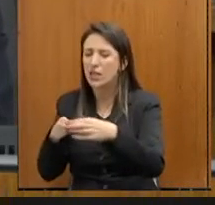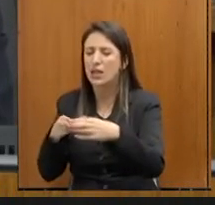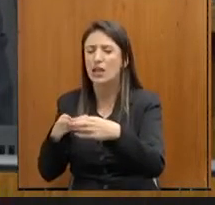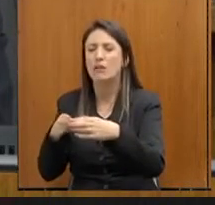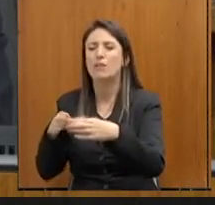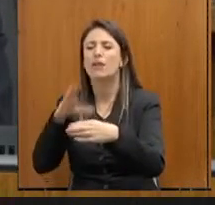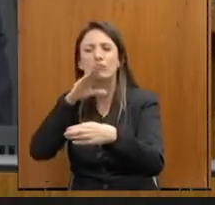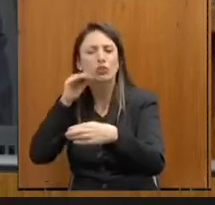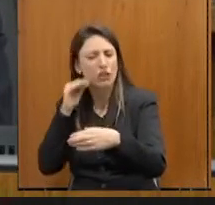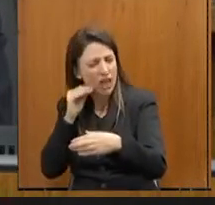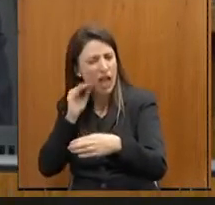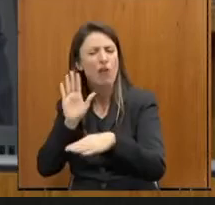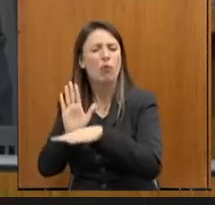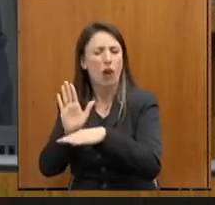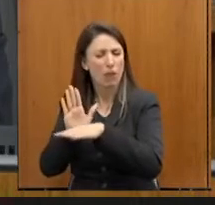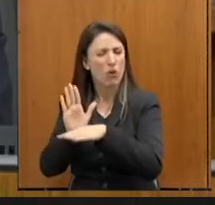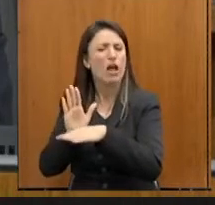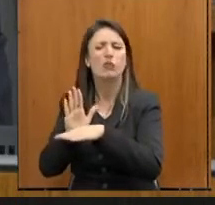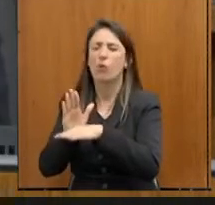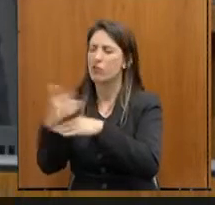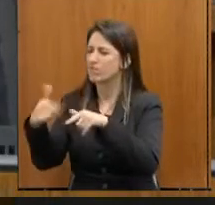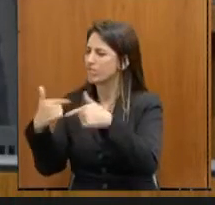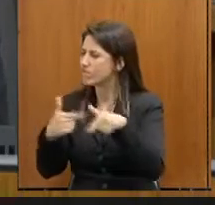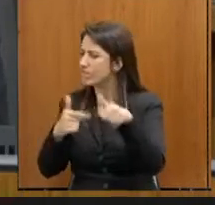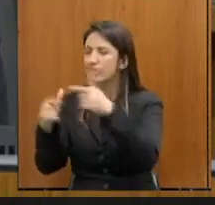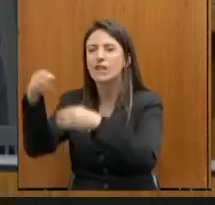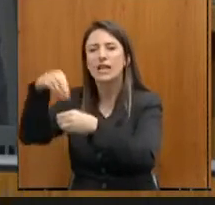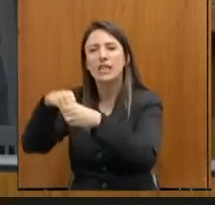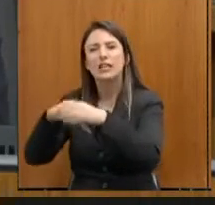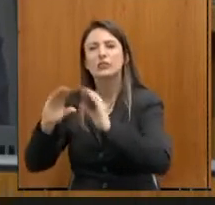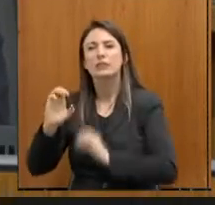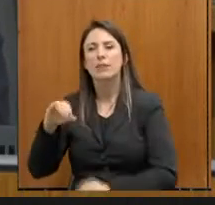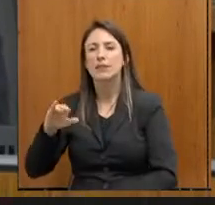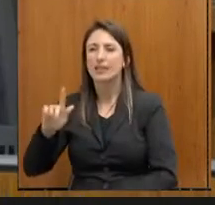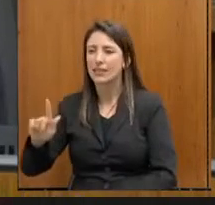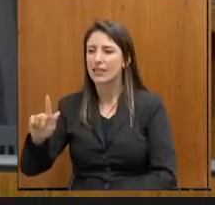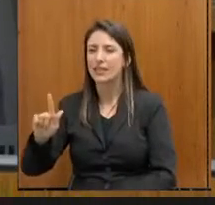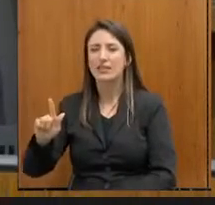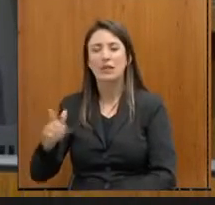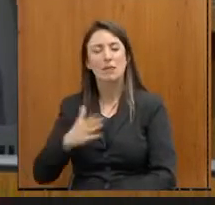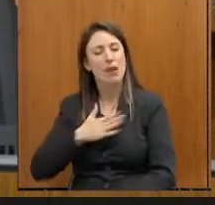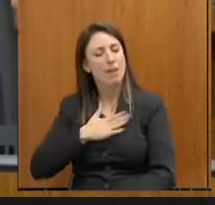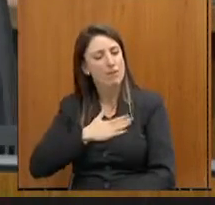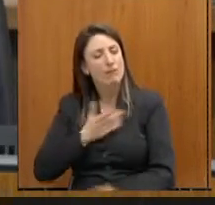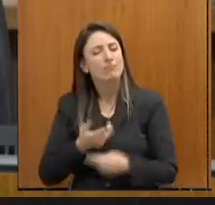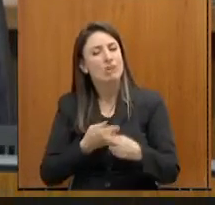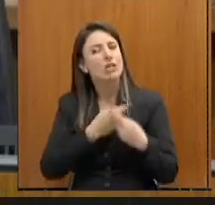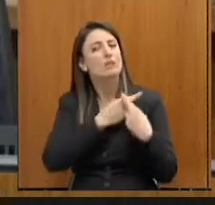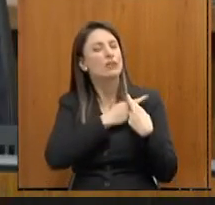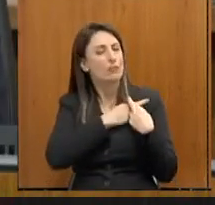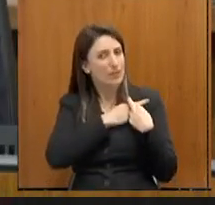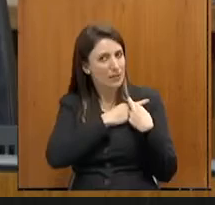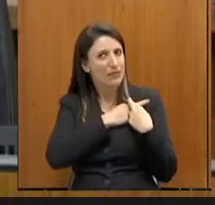eu tenho dentro da Cemig não é para mim é na verdade é uma grande responsabilidade